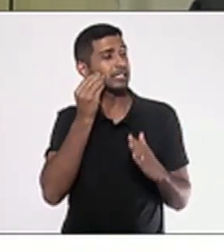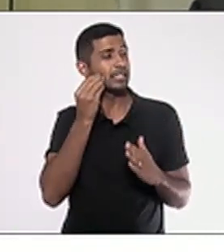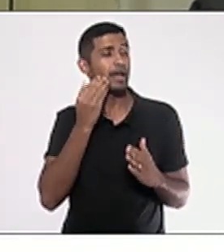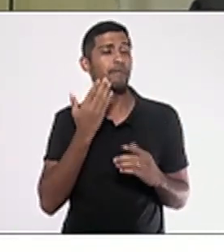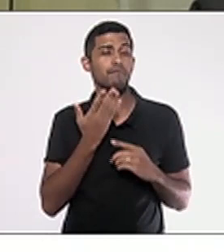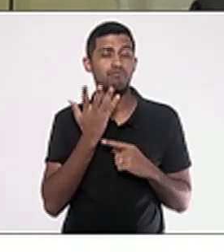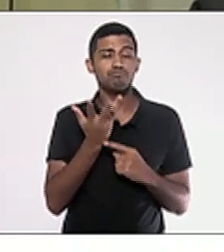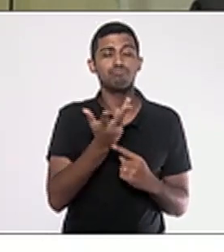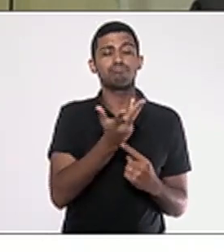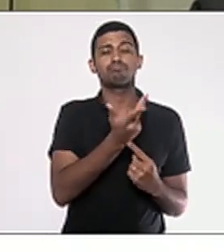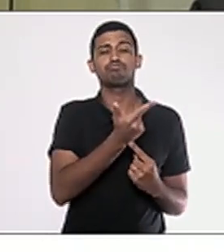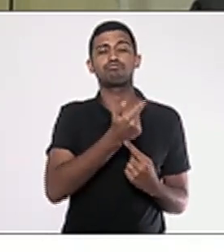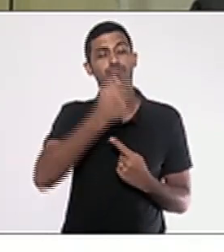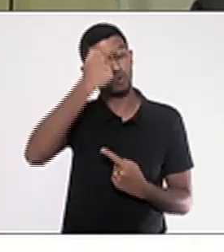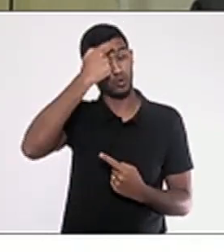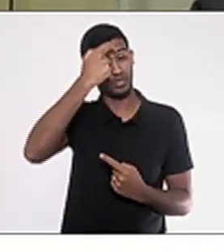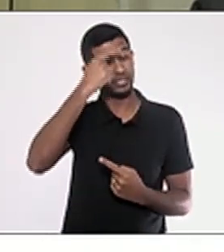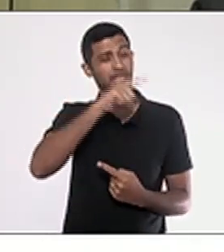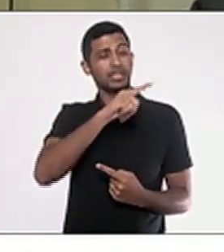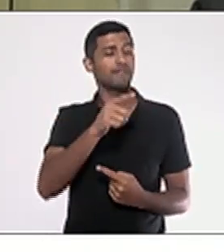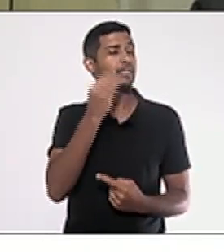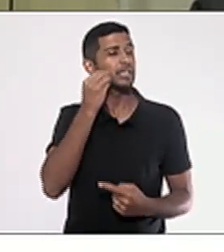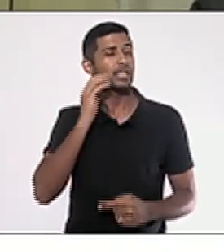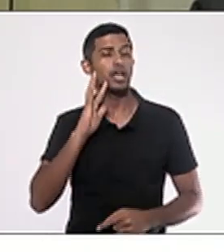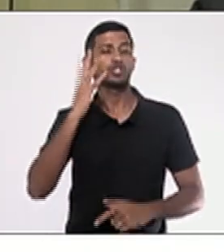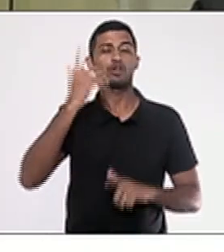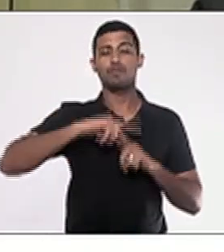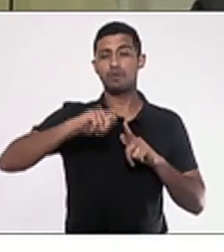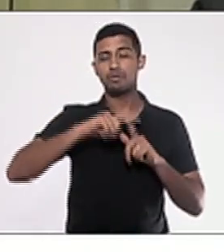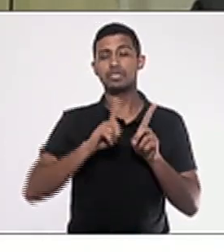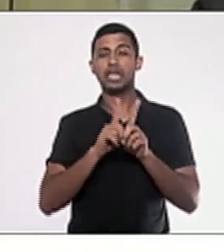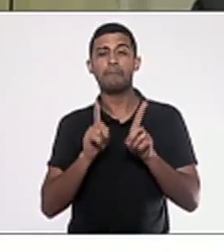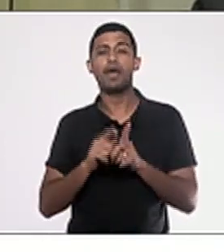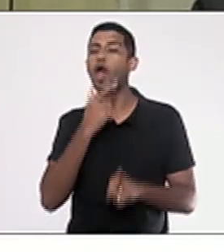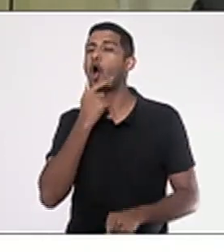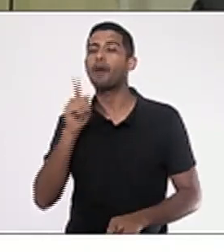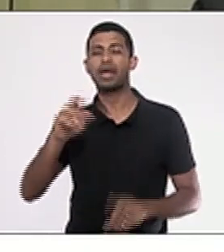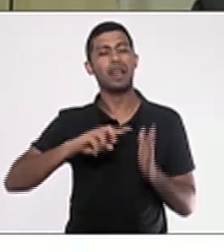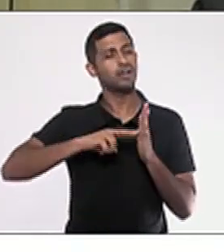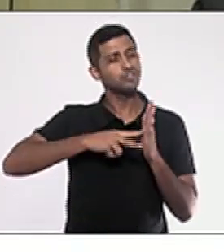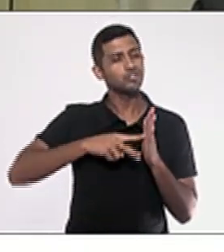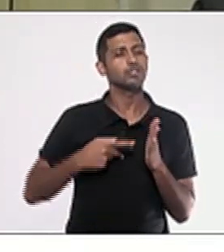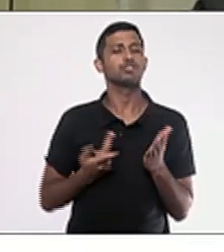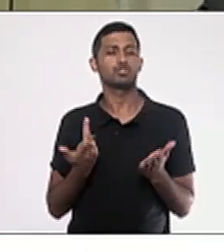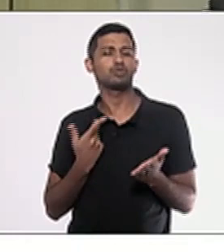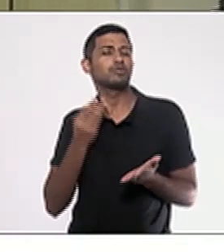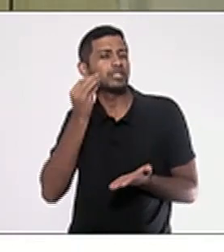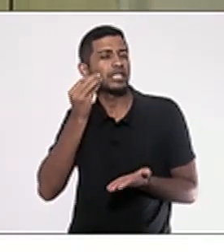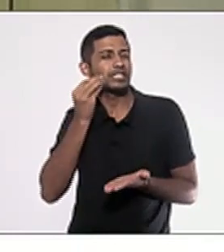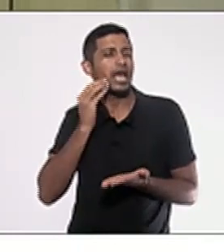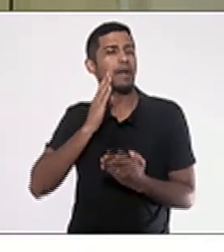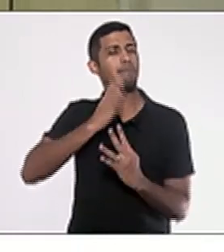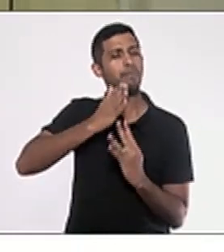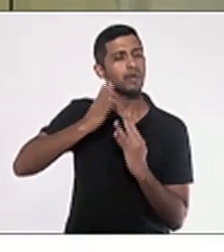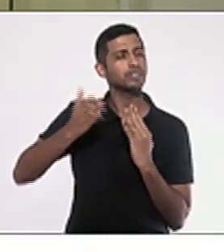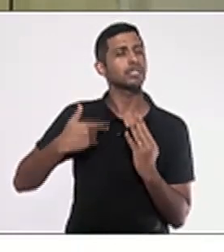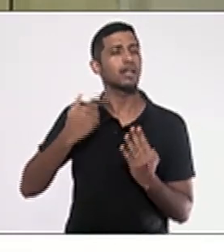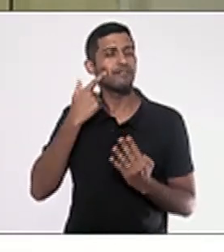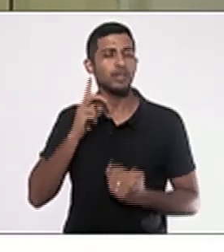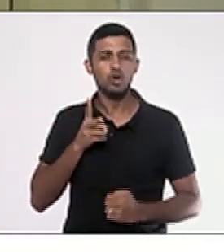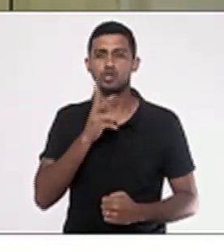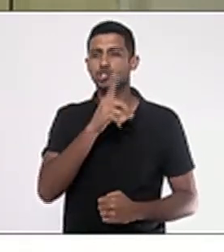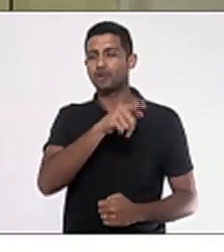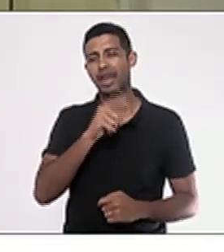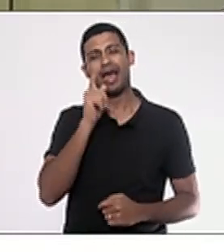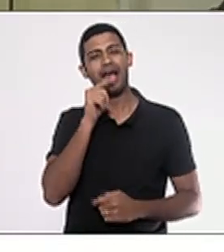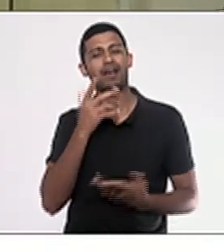de tentar resolver aquilo, conversando com os síndicos para parcelarem ao máximo, para que a gente consiga manter.